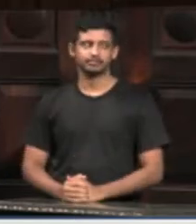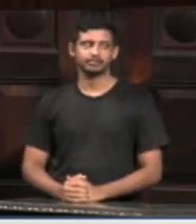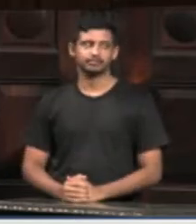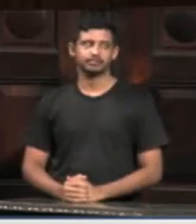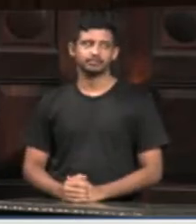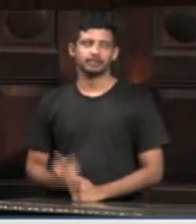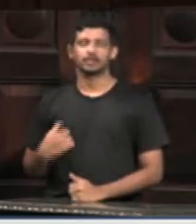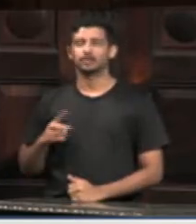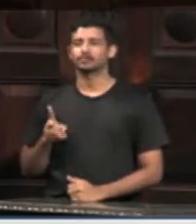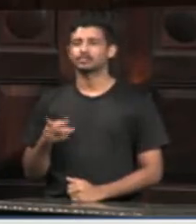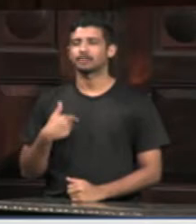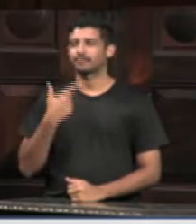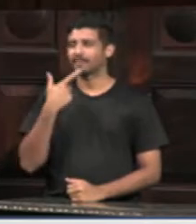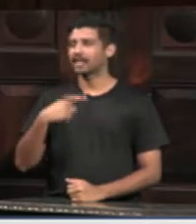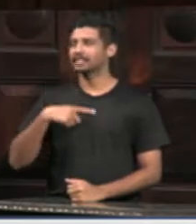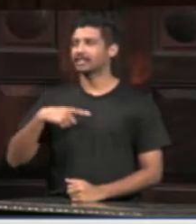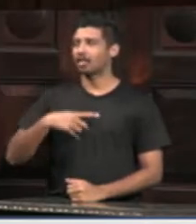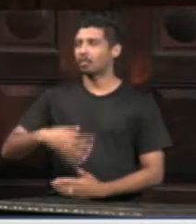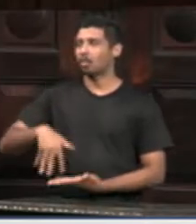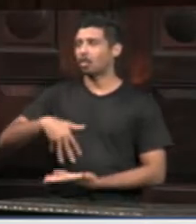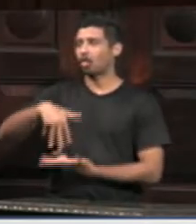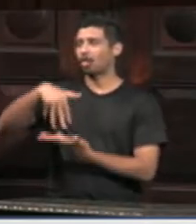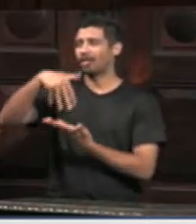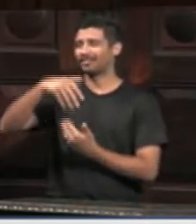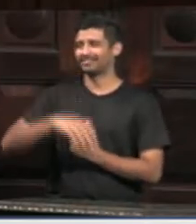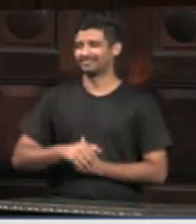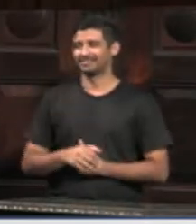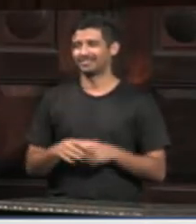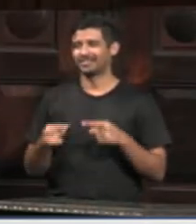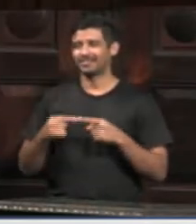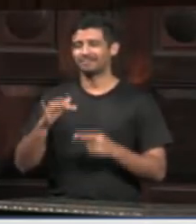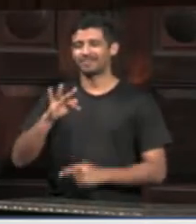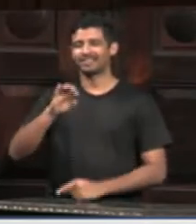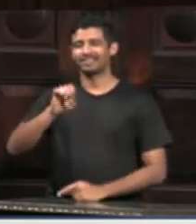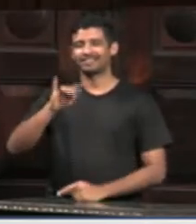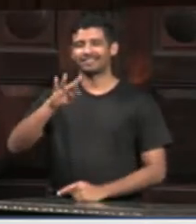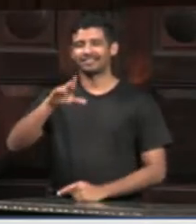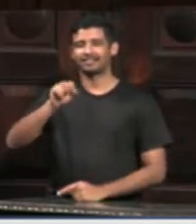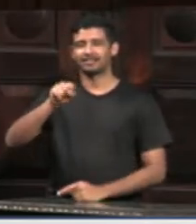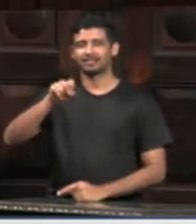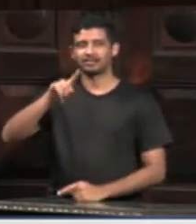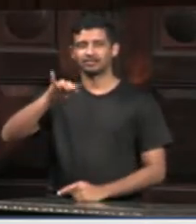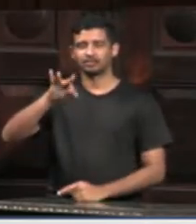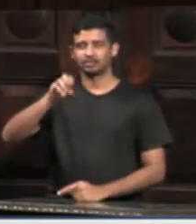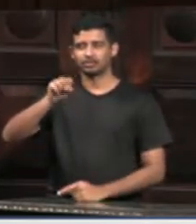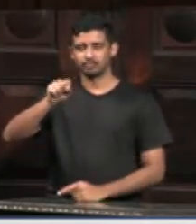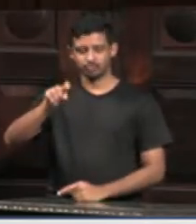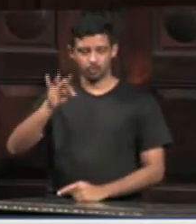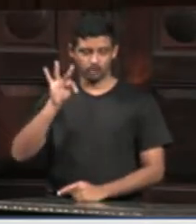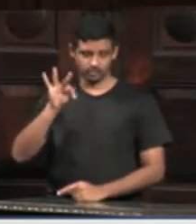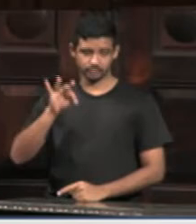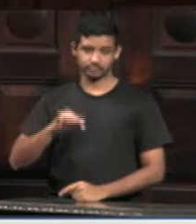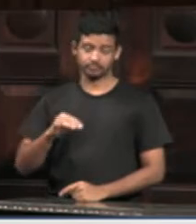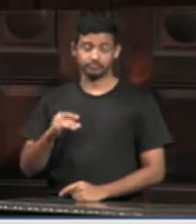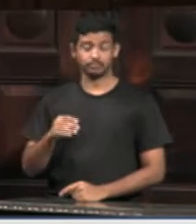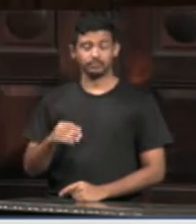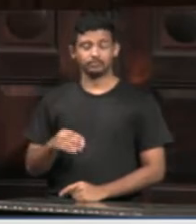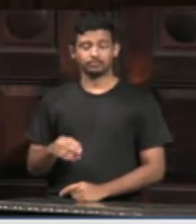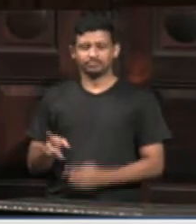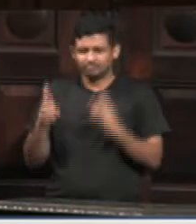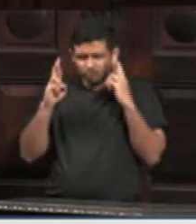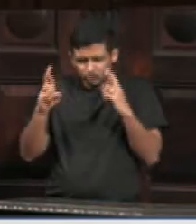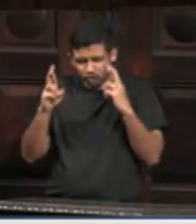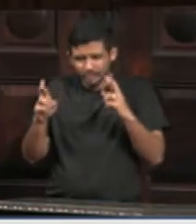sempre teve um fantasma da tal da FETransport. Tomara que seja apurado tudo isso.